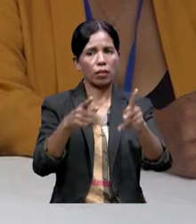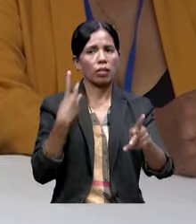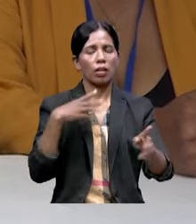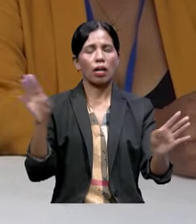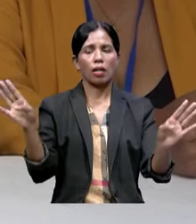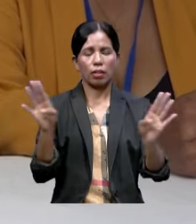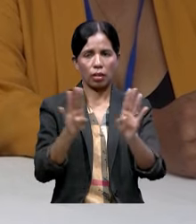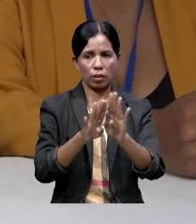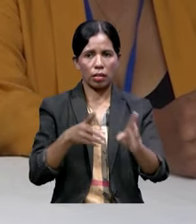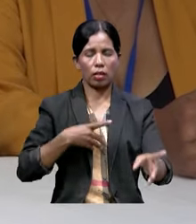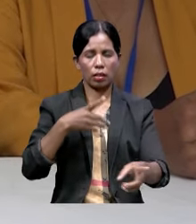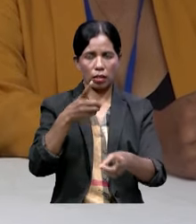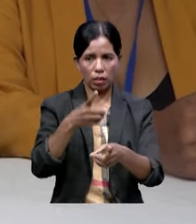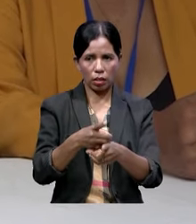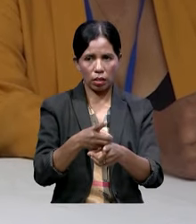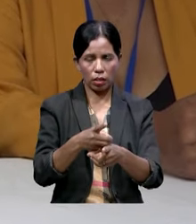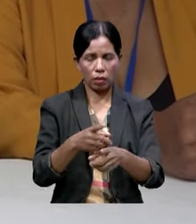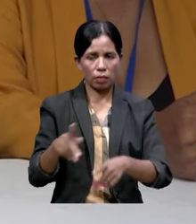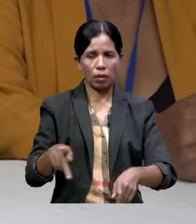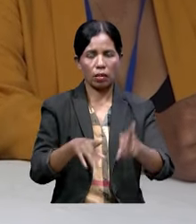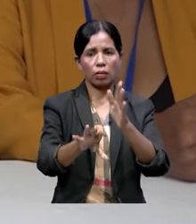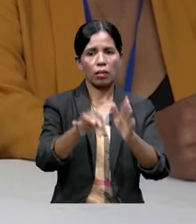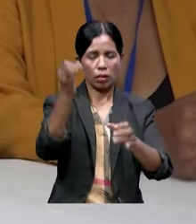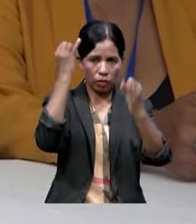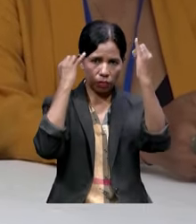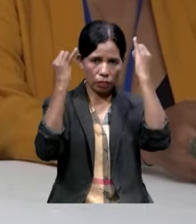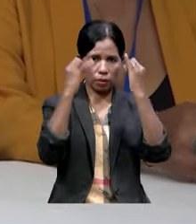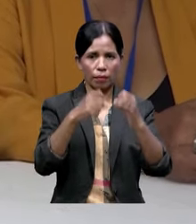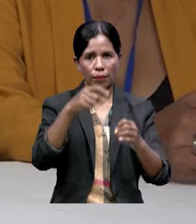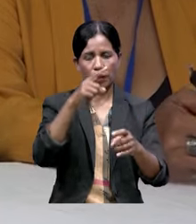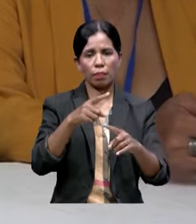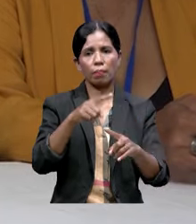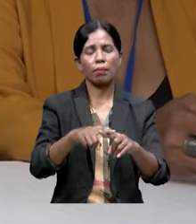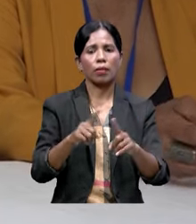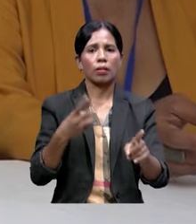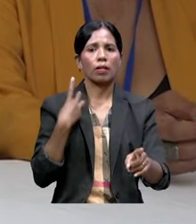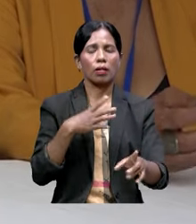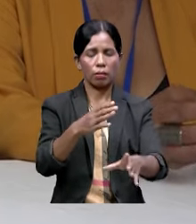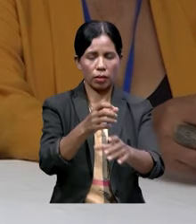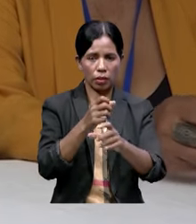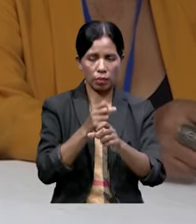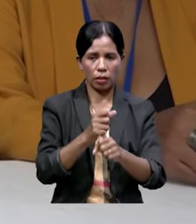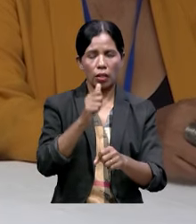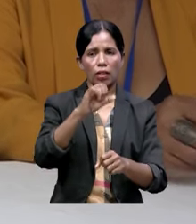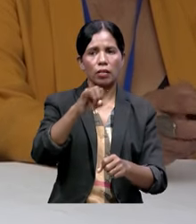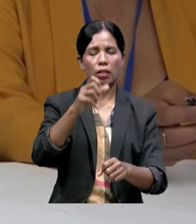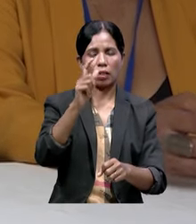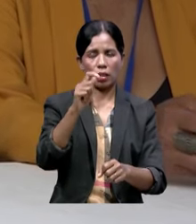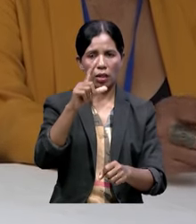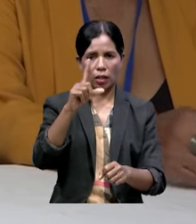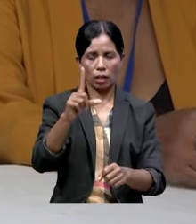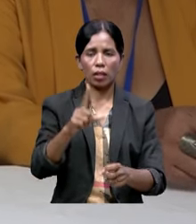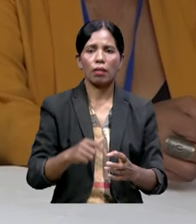mos direito público nia a tua informação. Mai bem, a mim sim, uma AGTL,